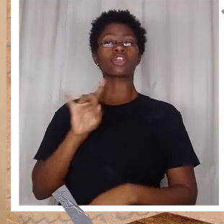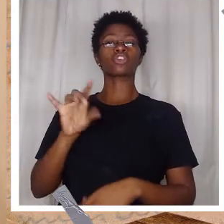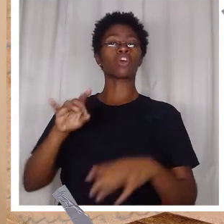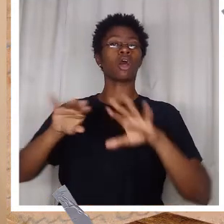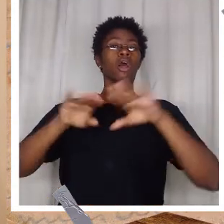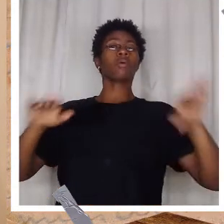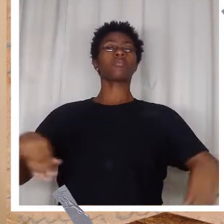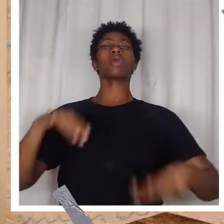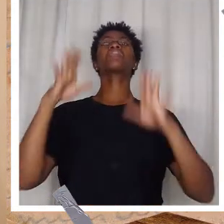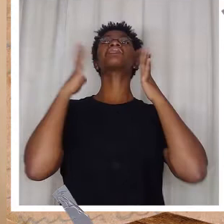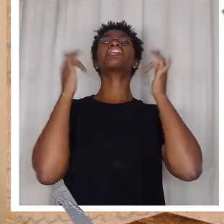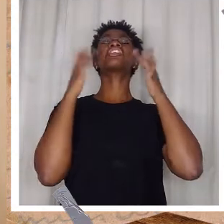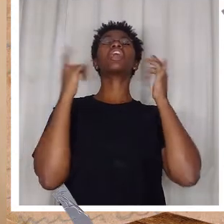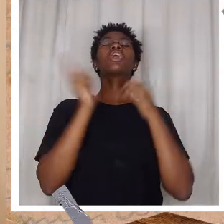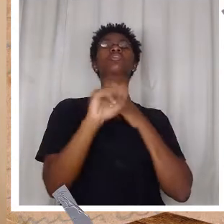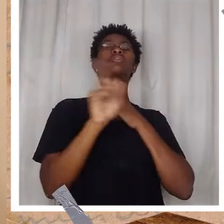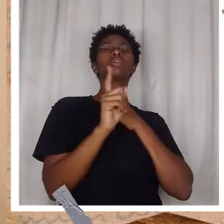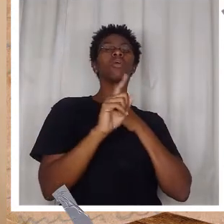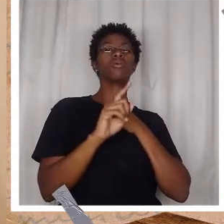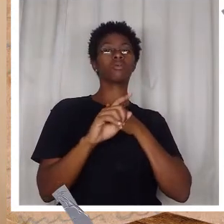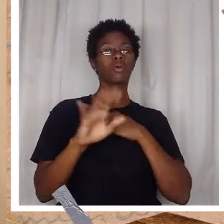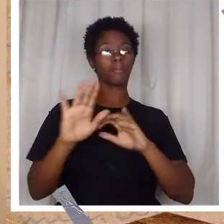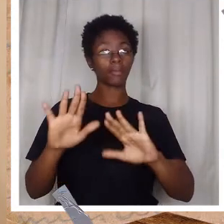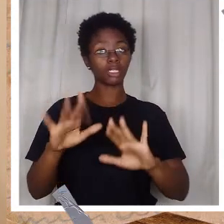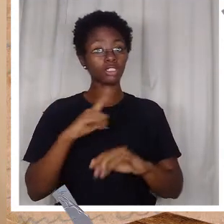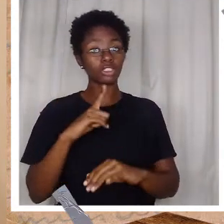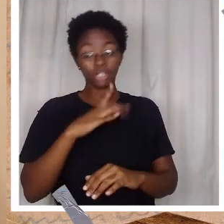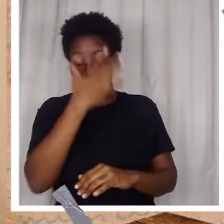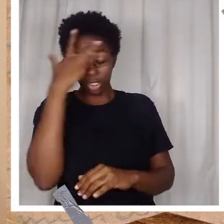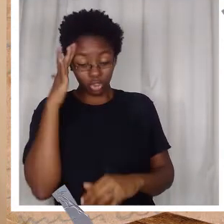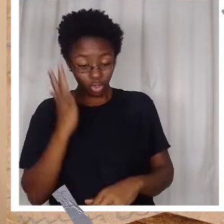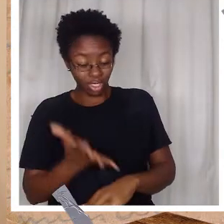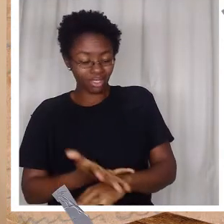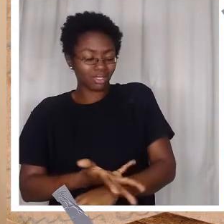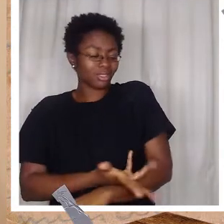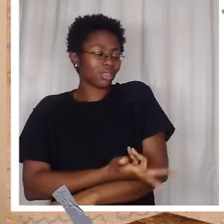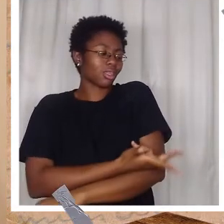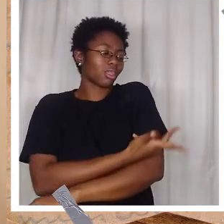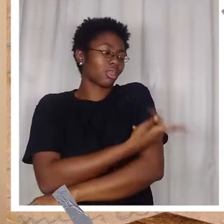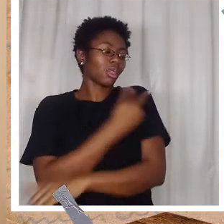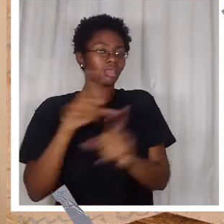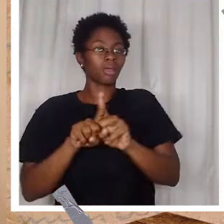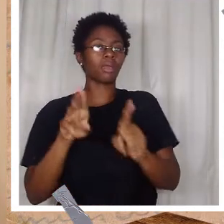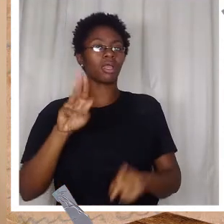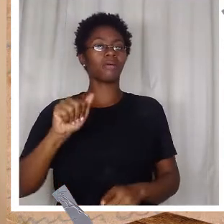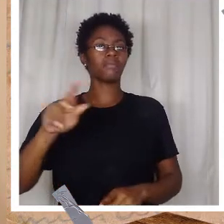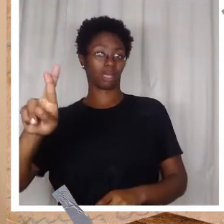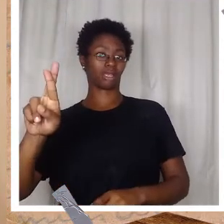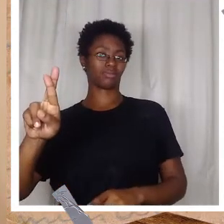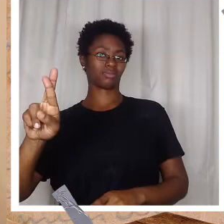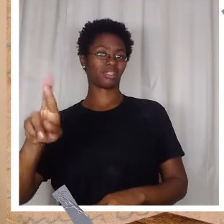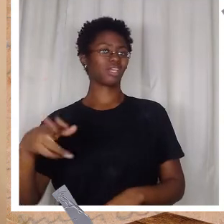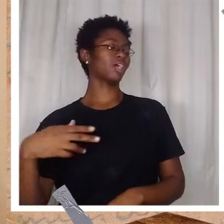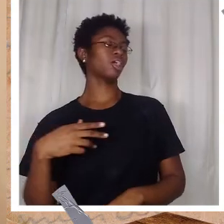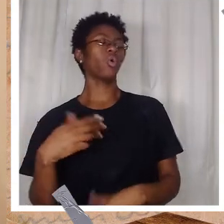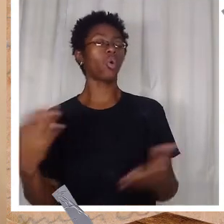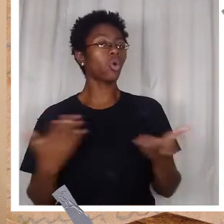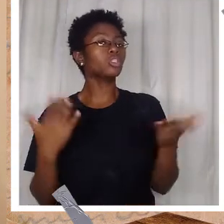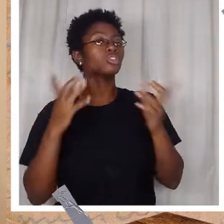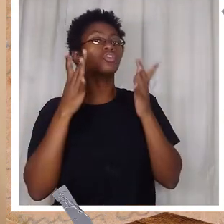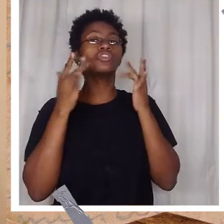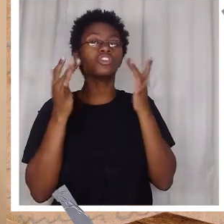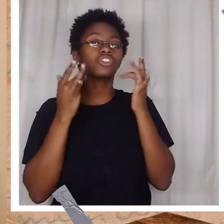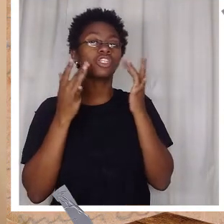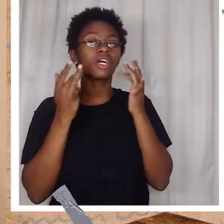eu percebia mais pessoas sensíveis no bar. O teatro hoje já não